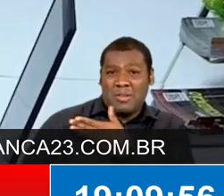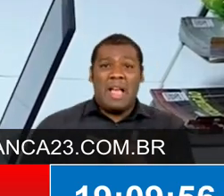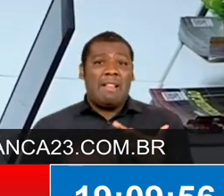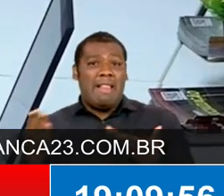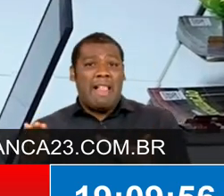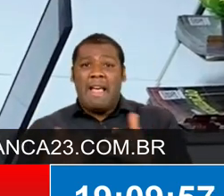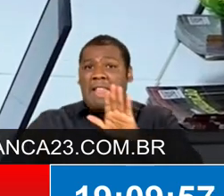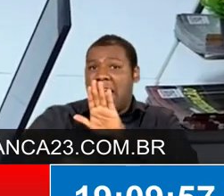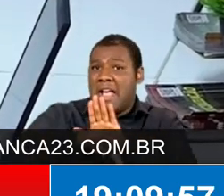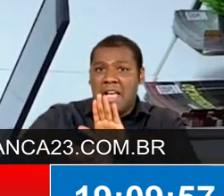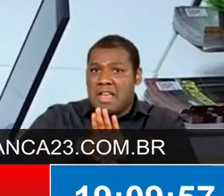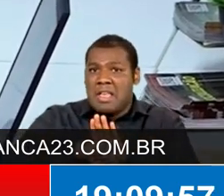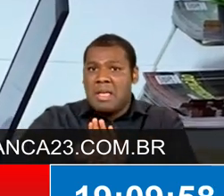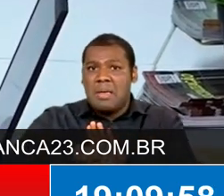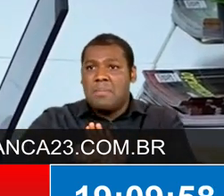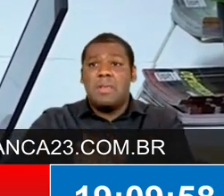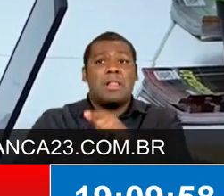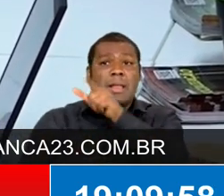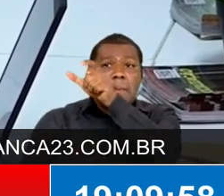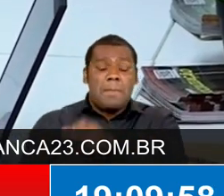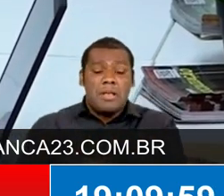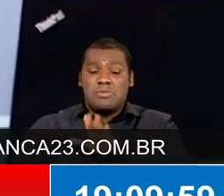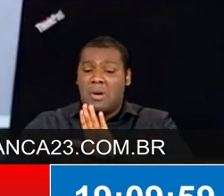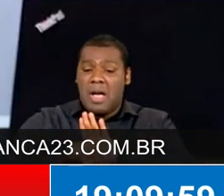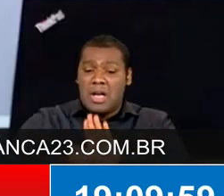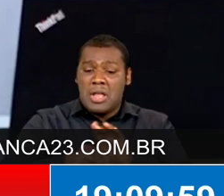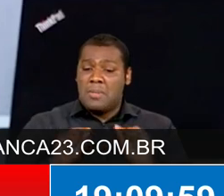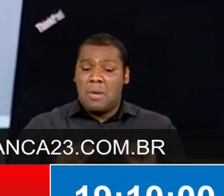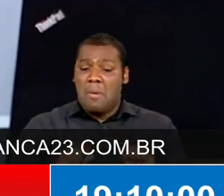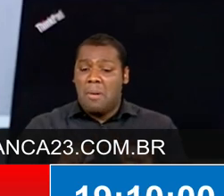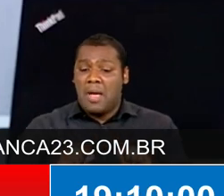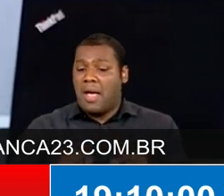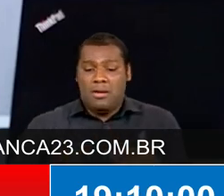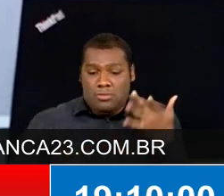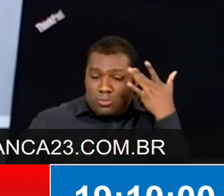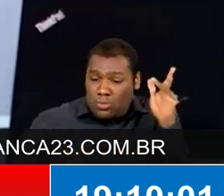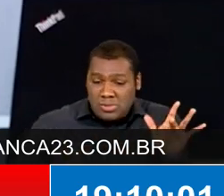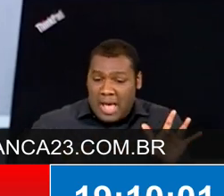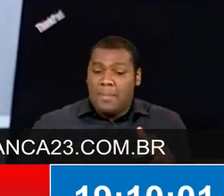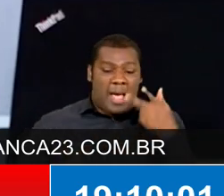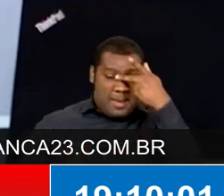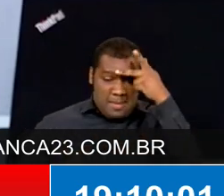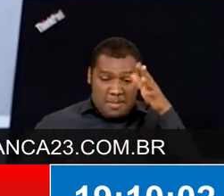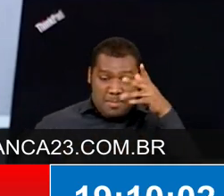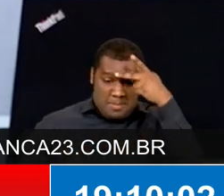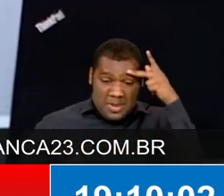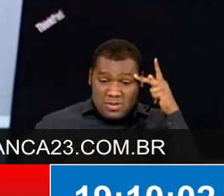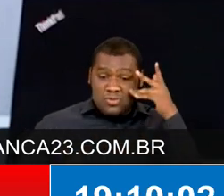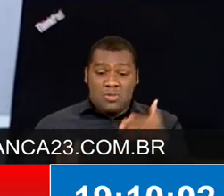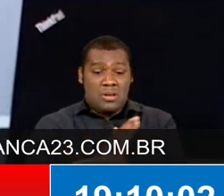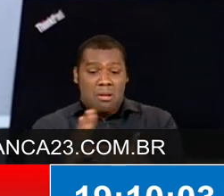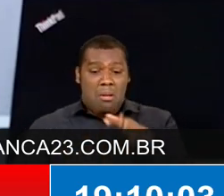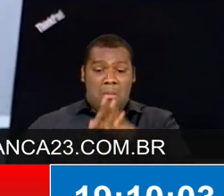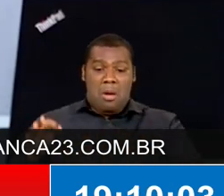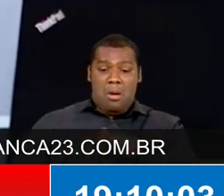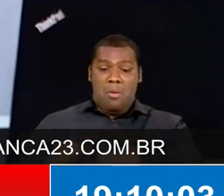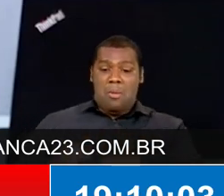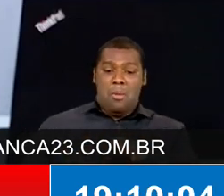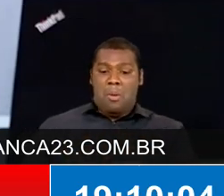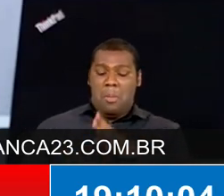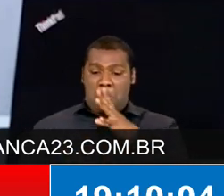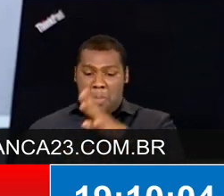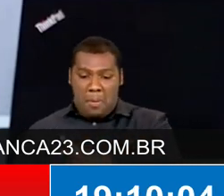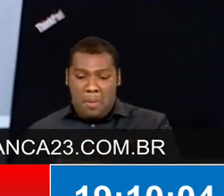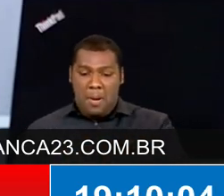Aí, homem trans ex-presidiário, periférico. Então, se a gente não corre atrás, se a gente não tem um apoio, se a gente não